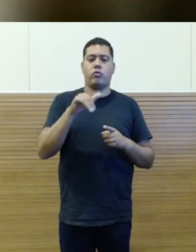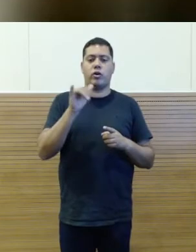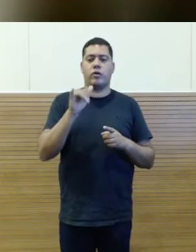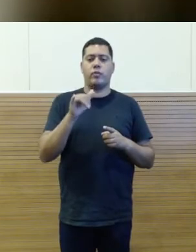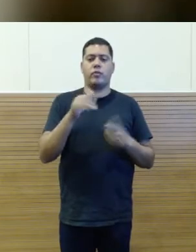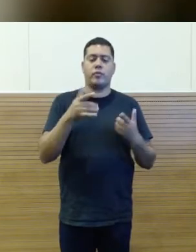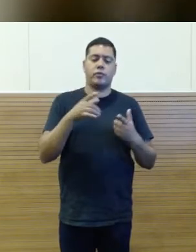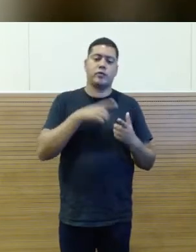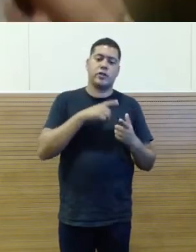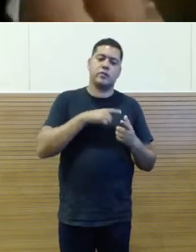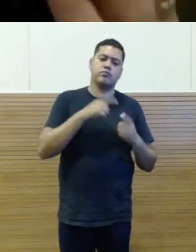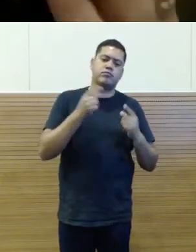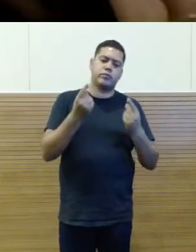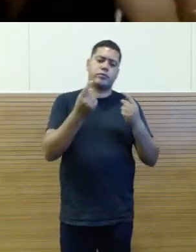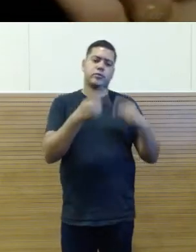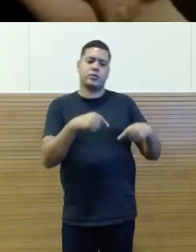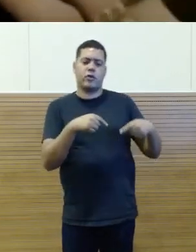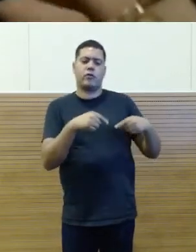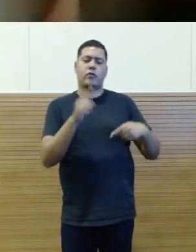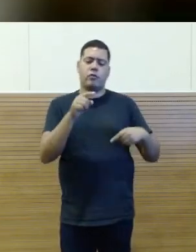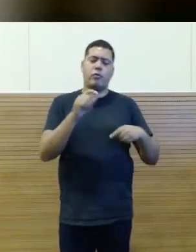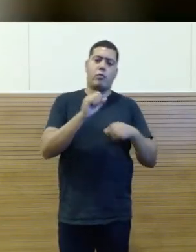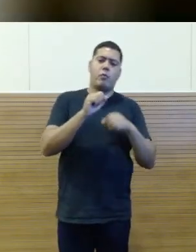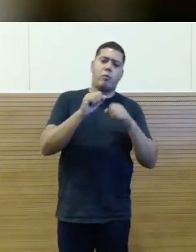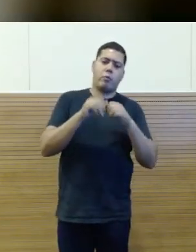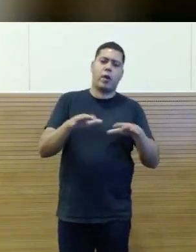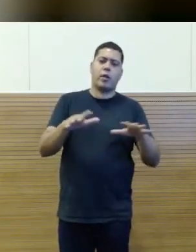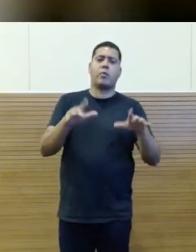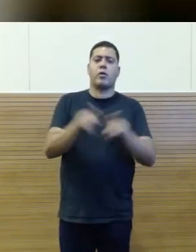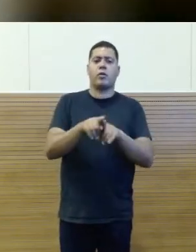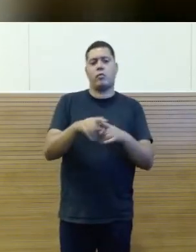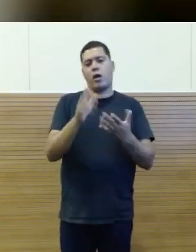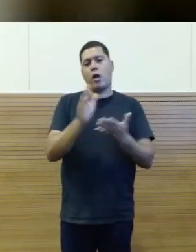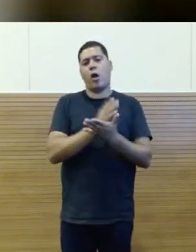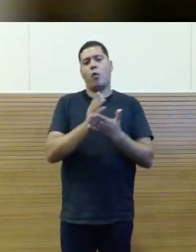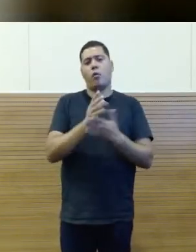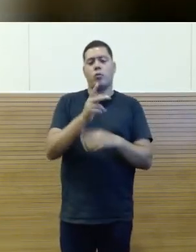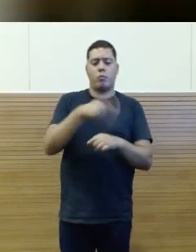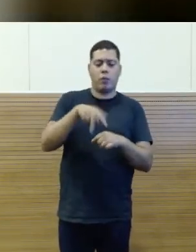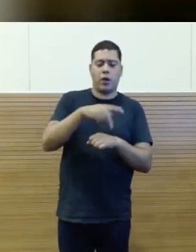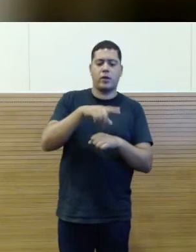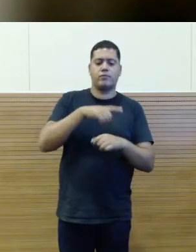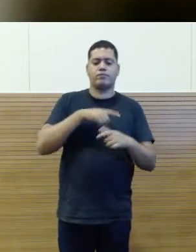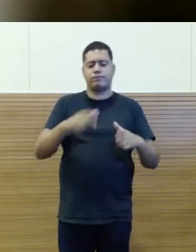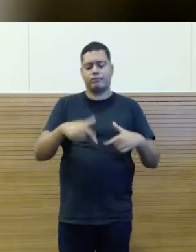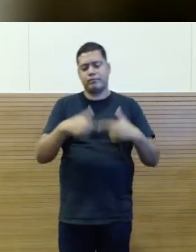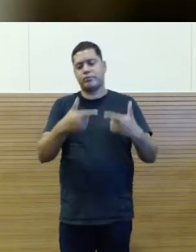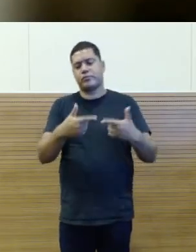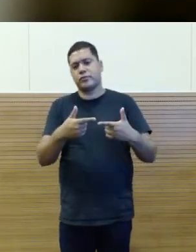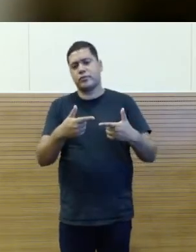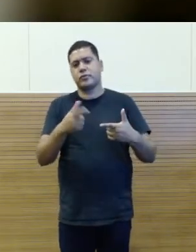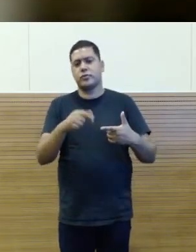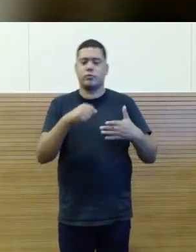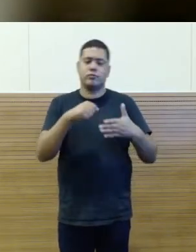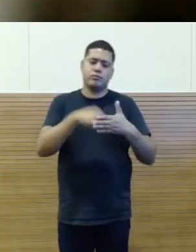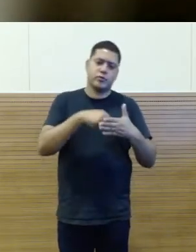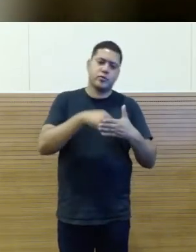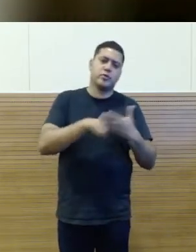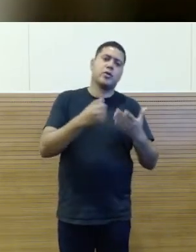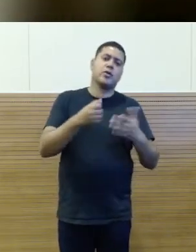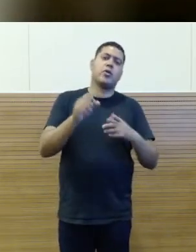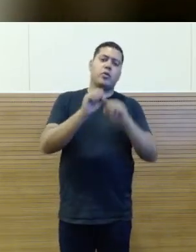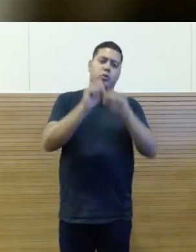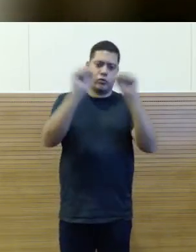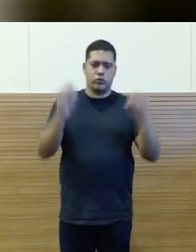considerando os desafios, né, que estão postos pela pandemia e que a maioria dos países vem enfrentando, né, com os impactos nos sistemas